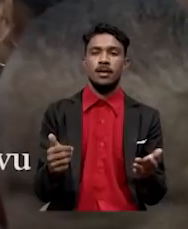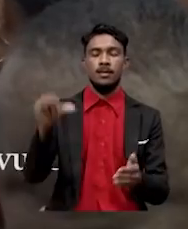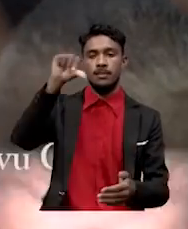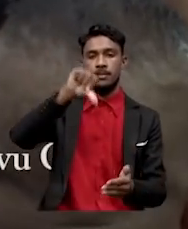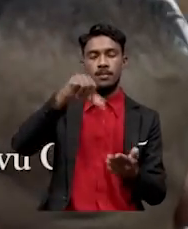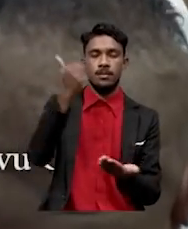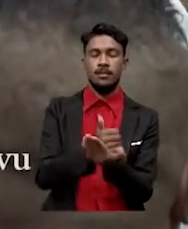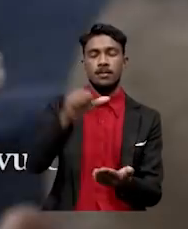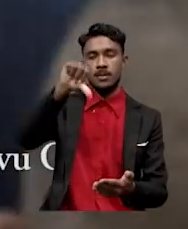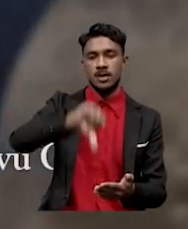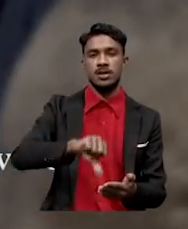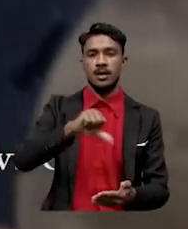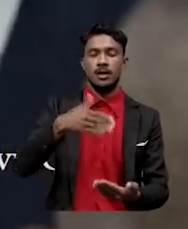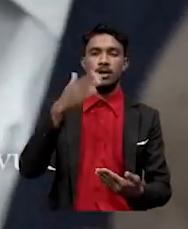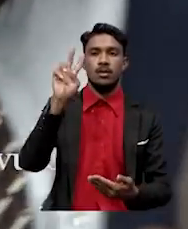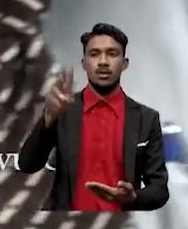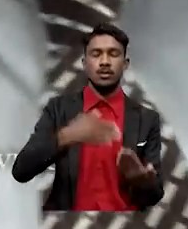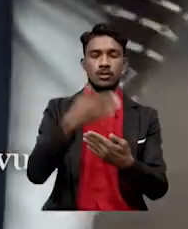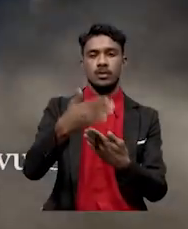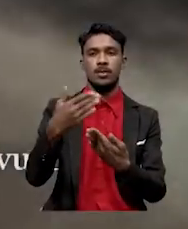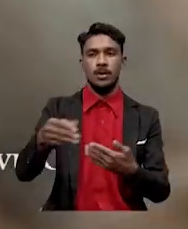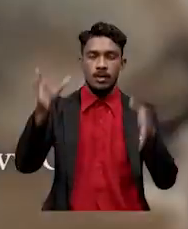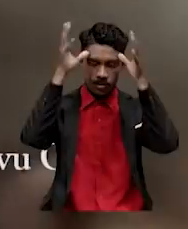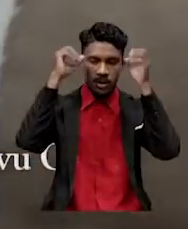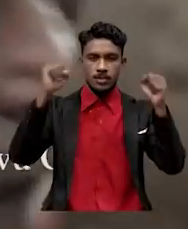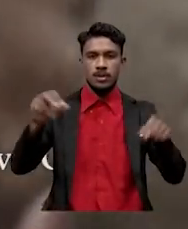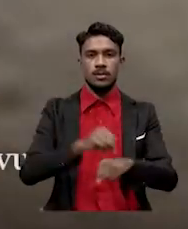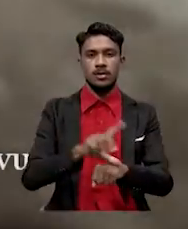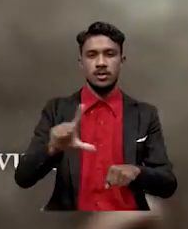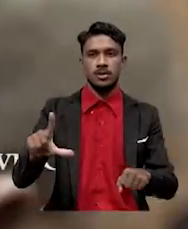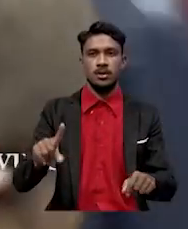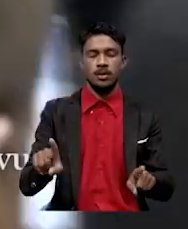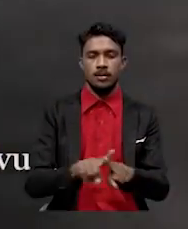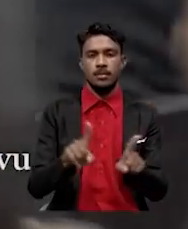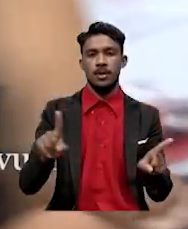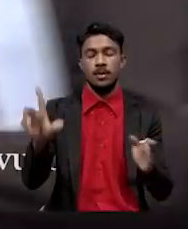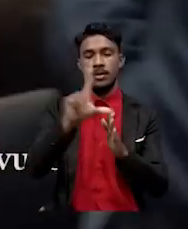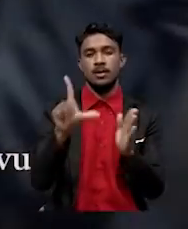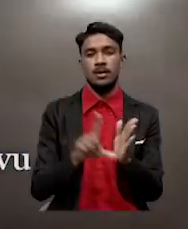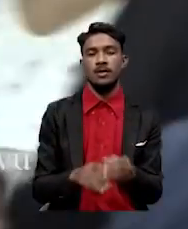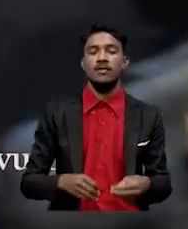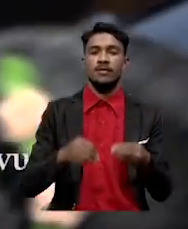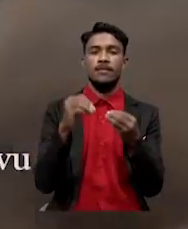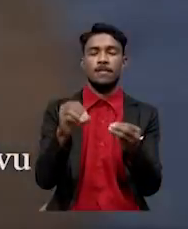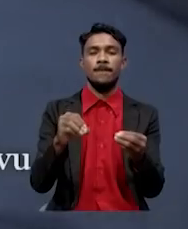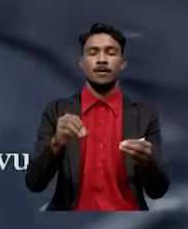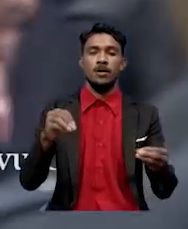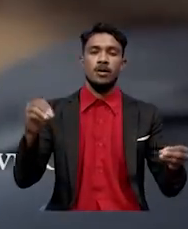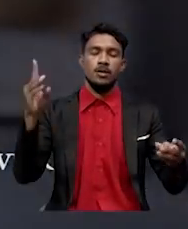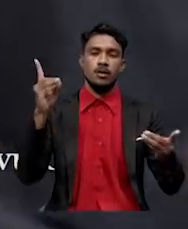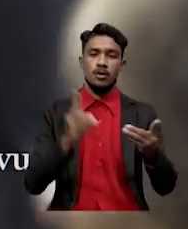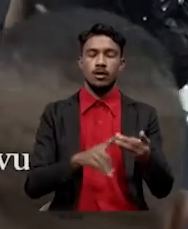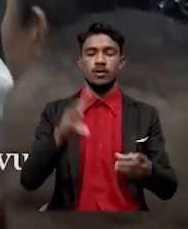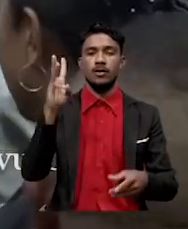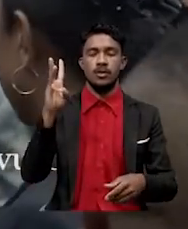malu iha parlamento nasional. Mabi konstitusaun rasi fo prazo lorong neng nulu atu